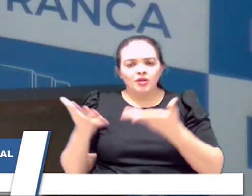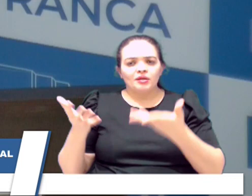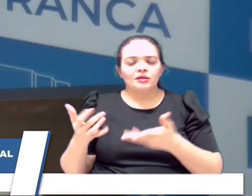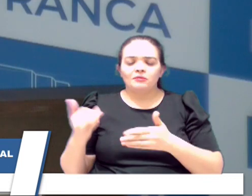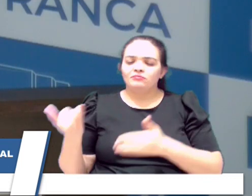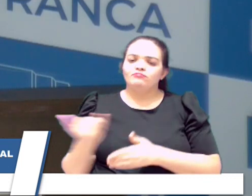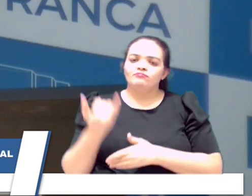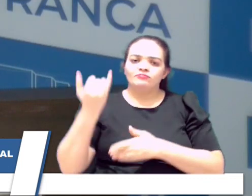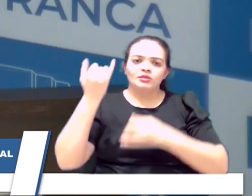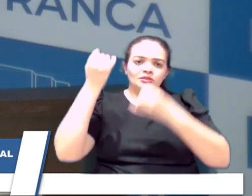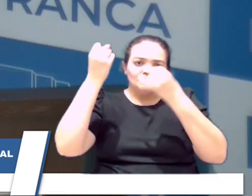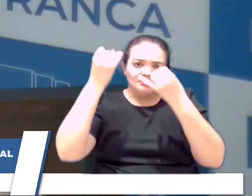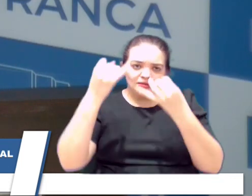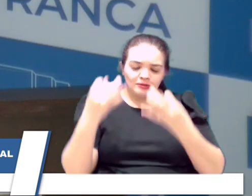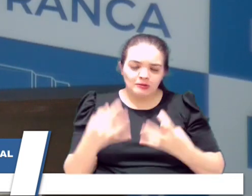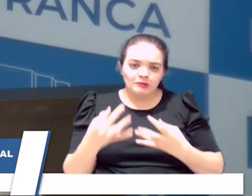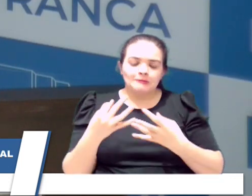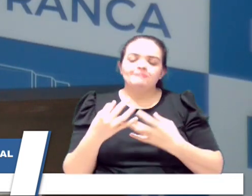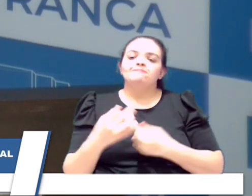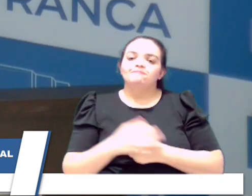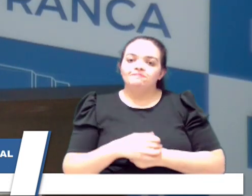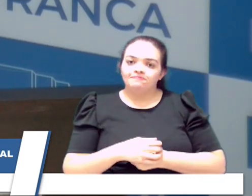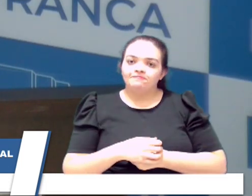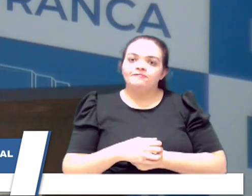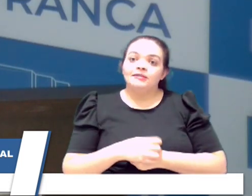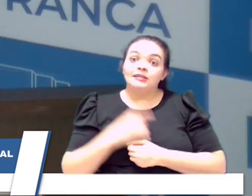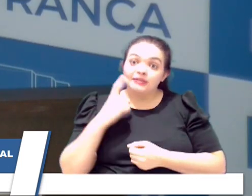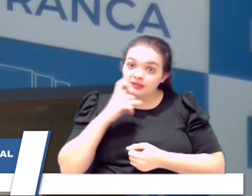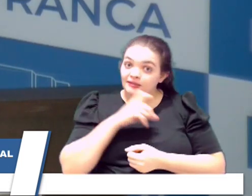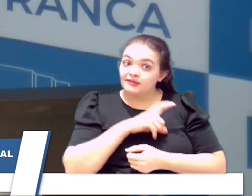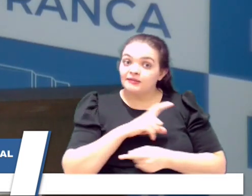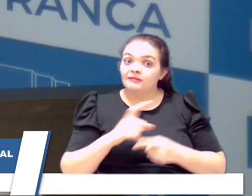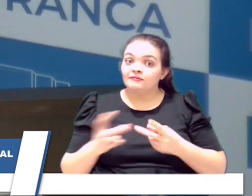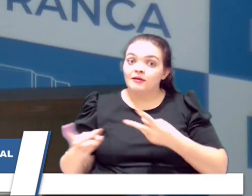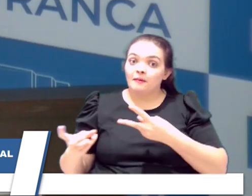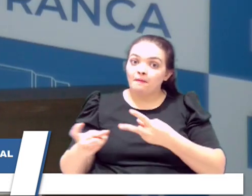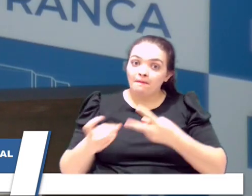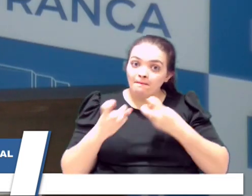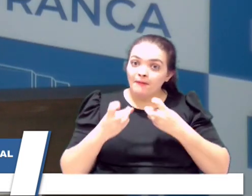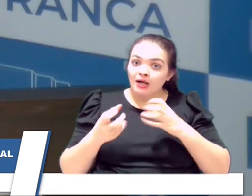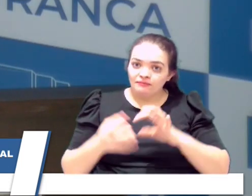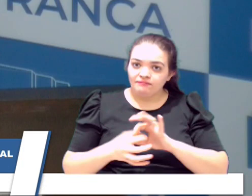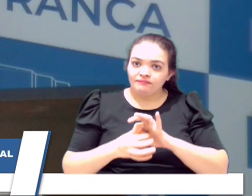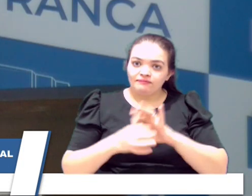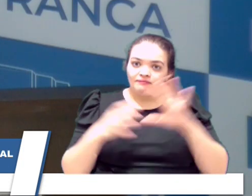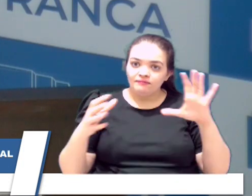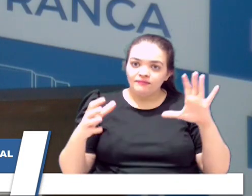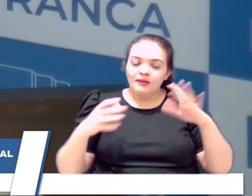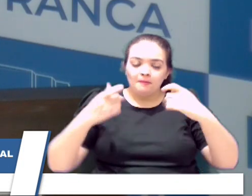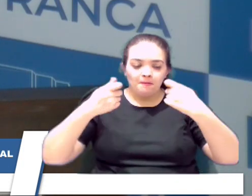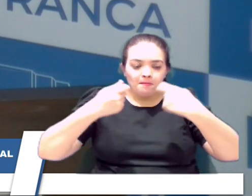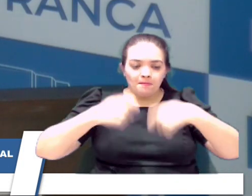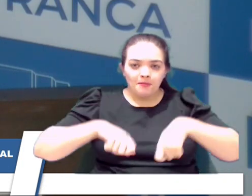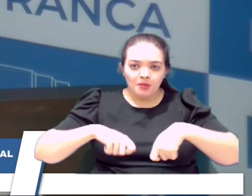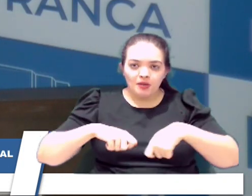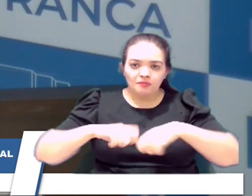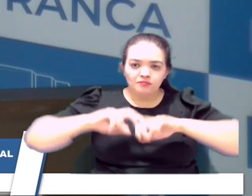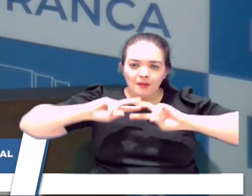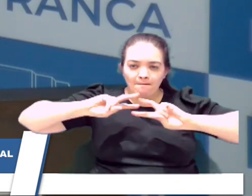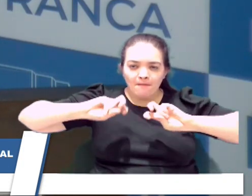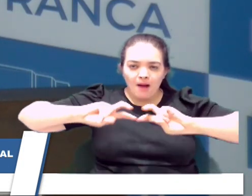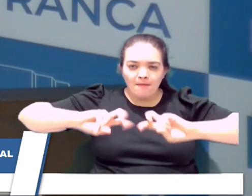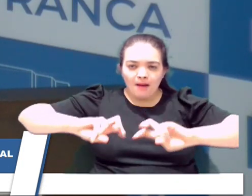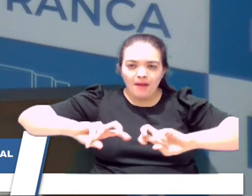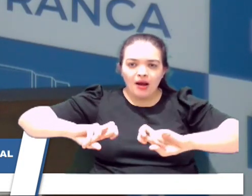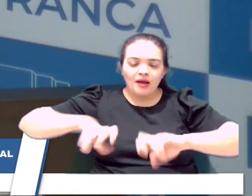se falar, né? Uma coisa que é rara de se encontrar em algum lugar, essa liberdade, essa possibilidade de a gente explorar, através